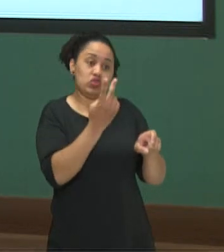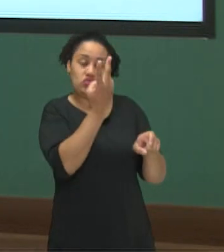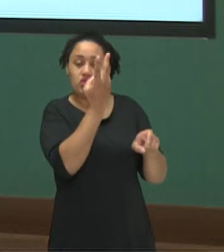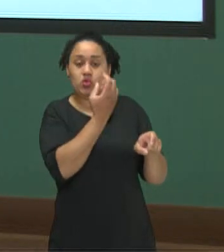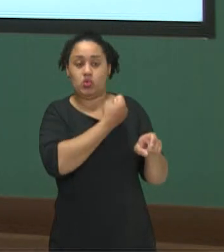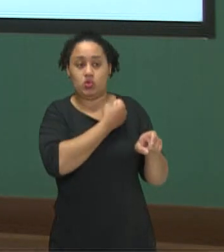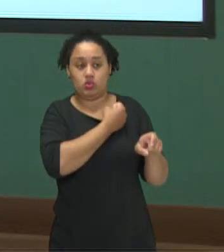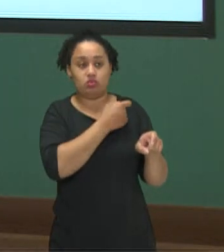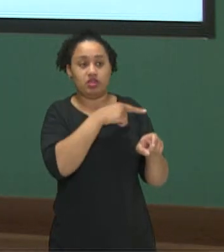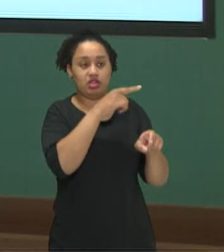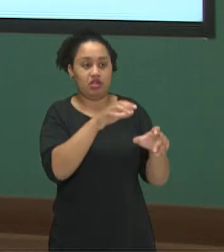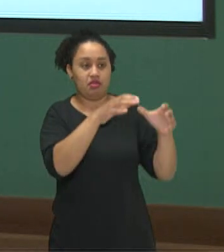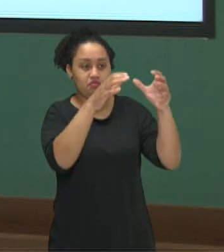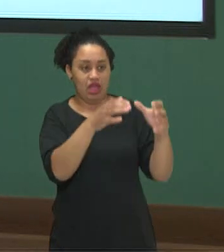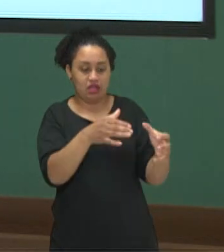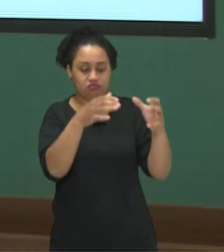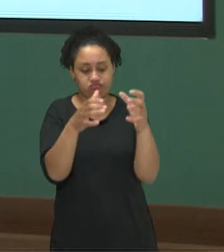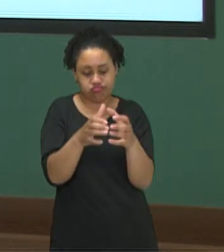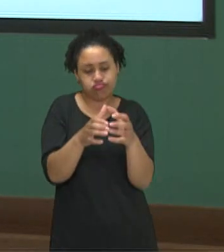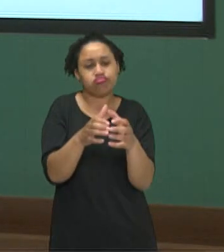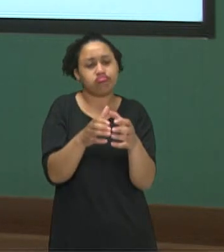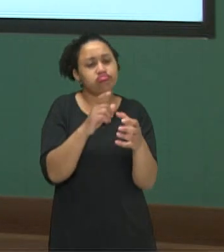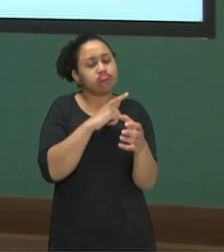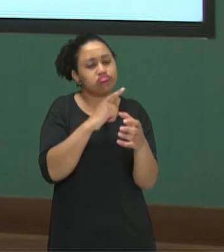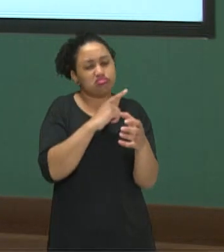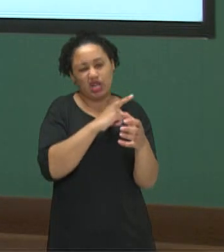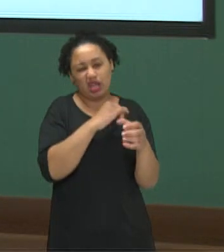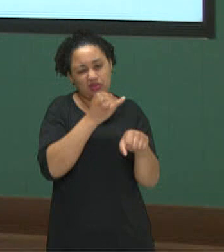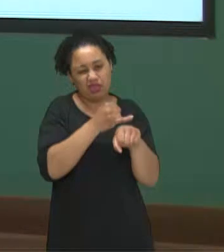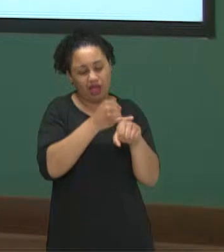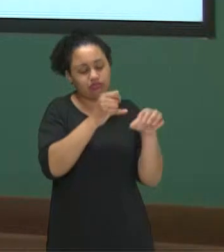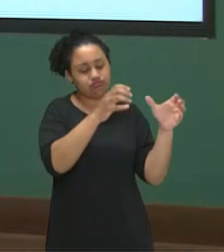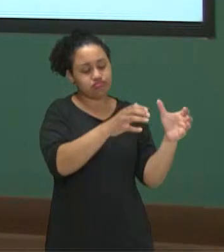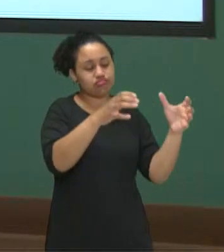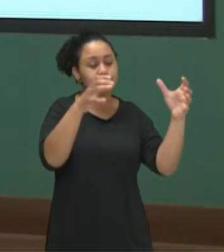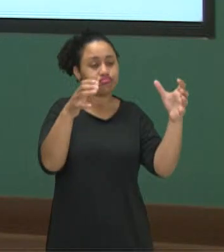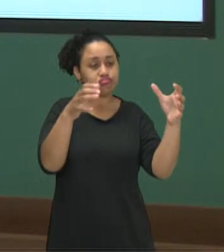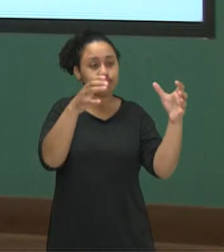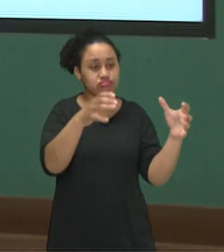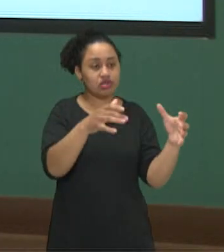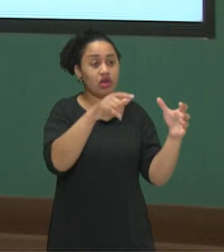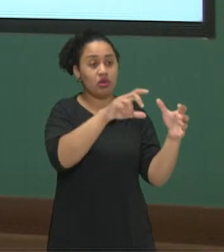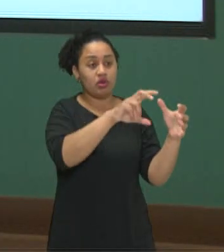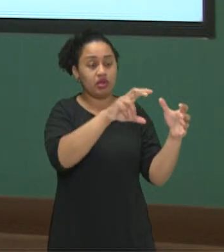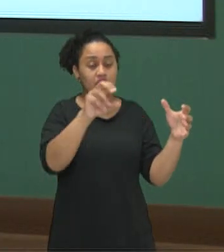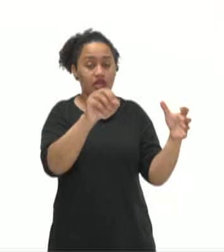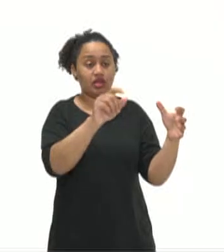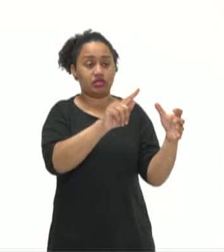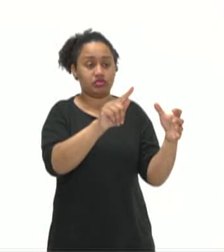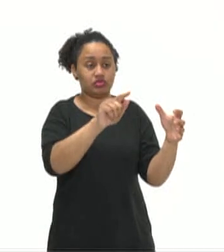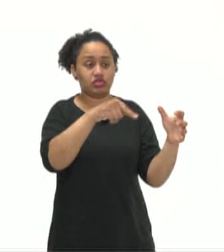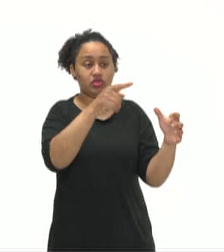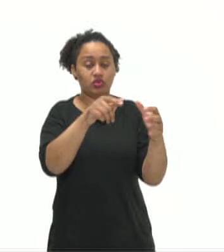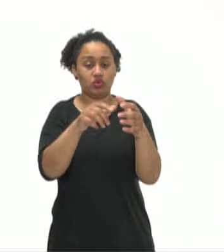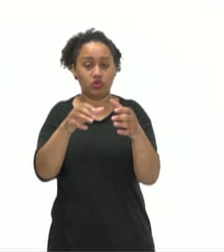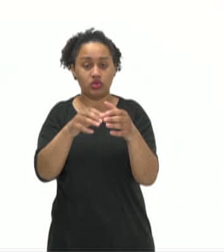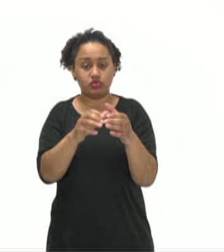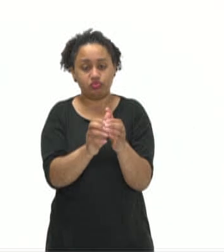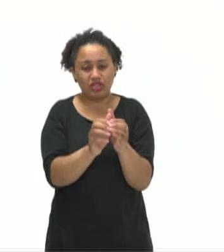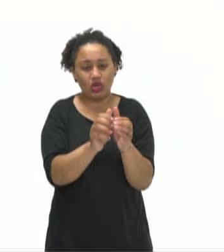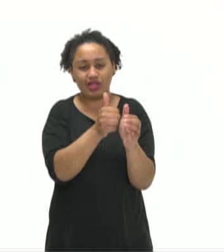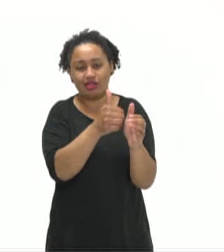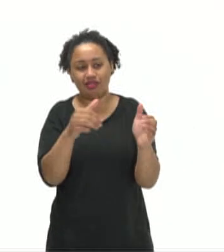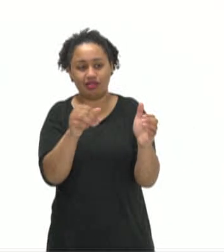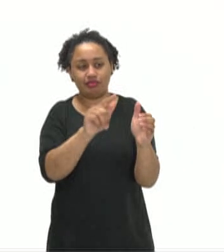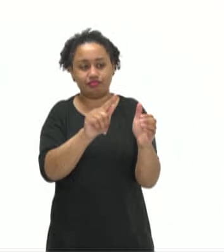2 pezinhos, né? Pezinhos ali de metal mesmo. Um pesa 500 gramas e o outro 100 gramas.